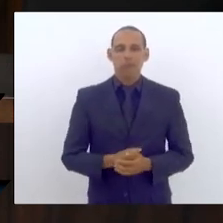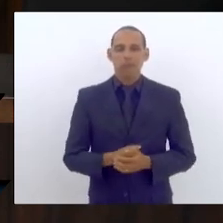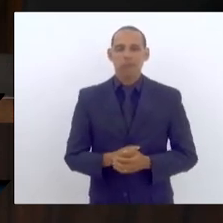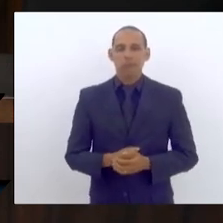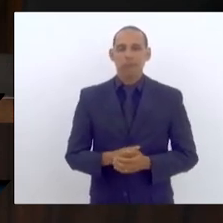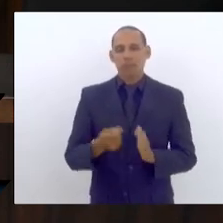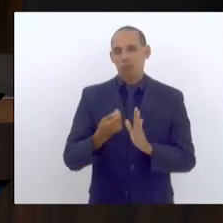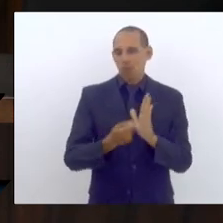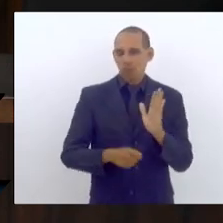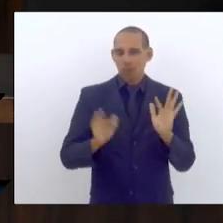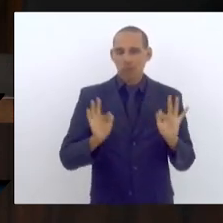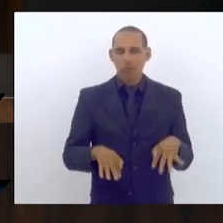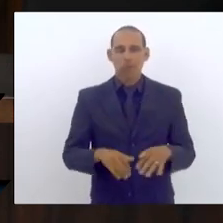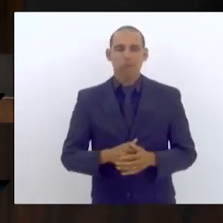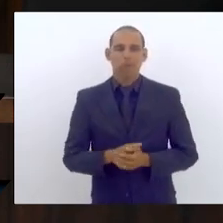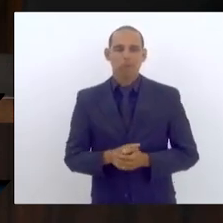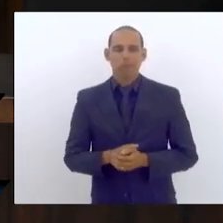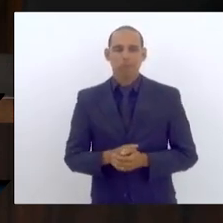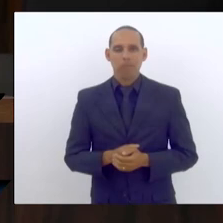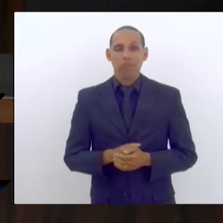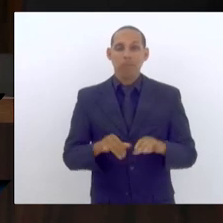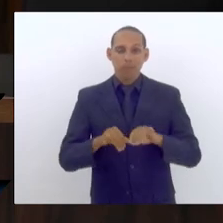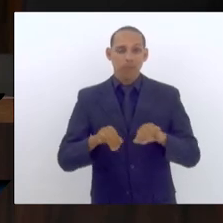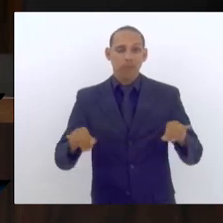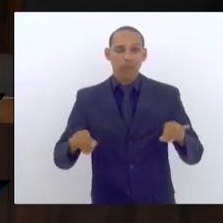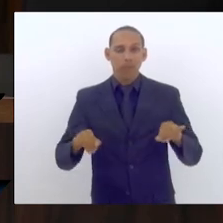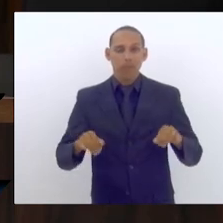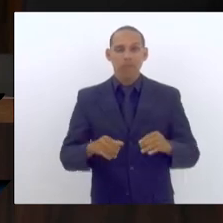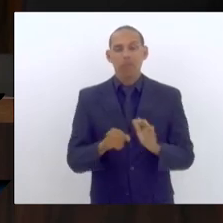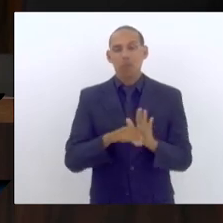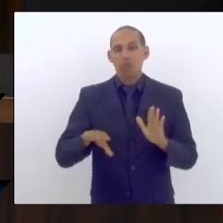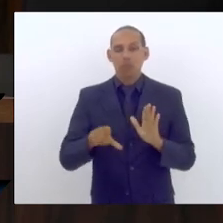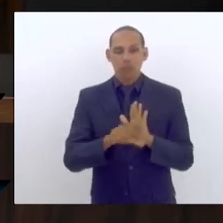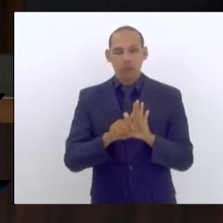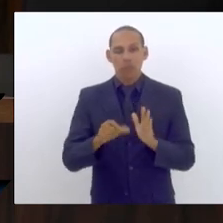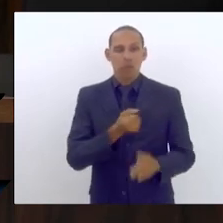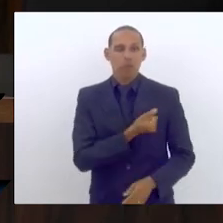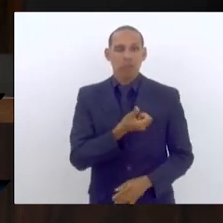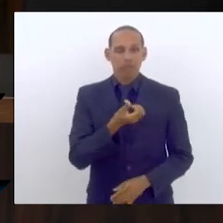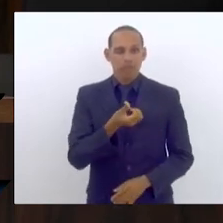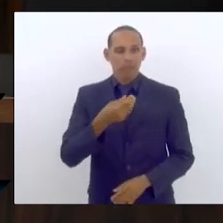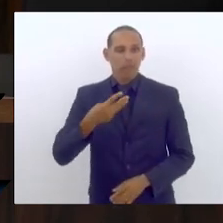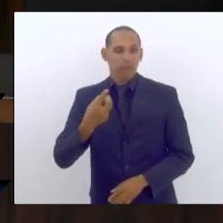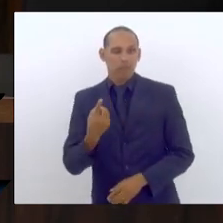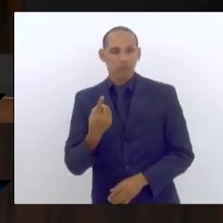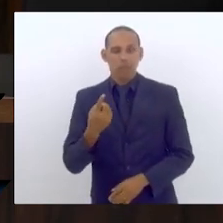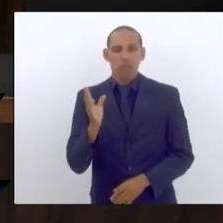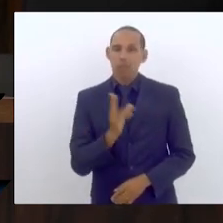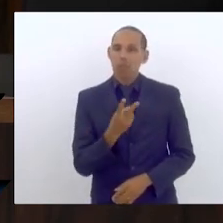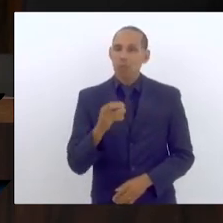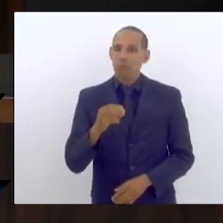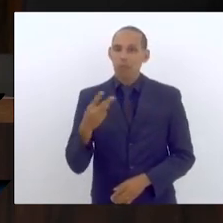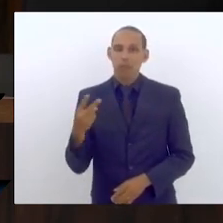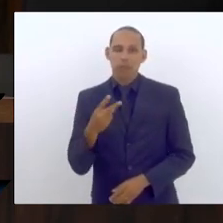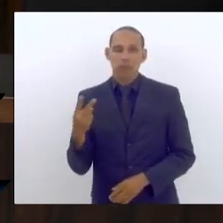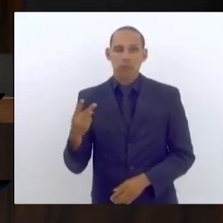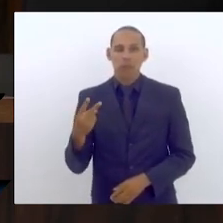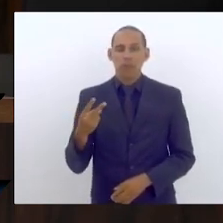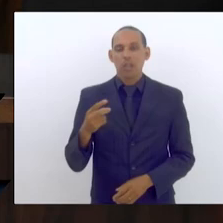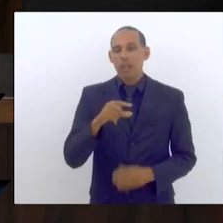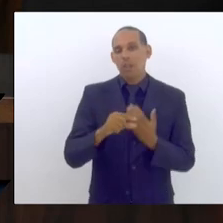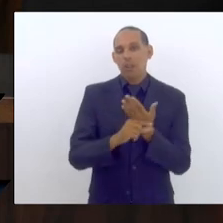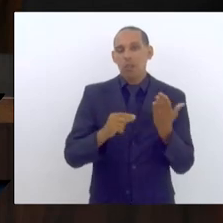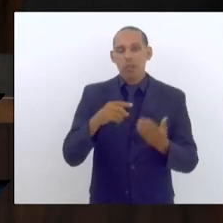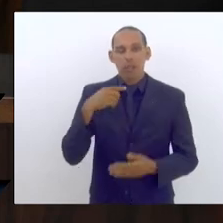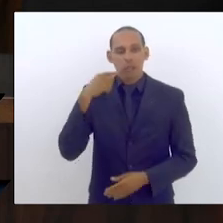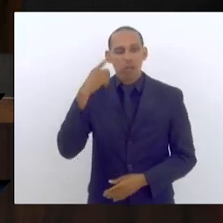Vai a redação final. Anuncio discussão legislativa número 631 de 22, de autoria do deputado Rosenberg